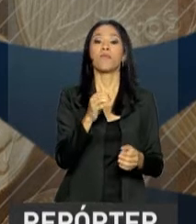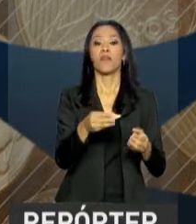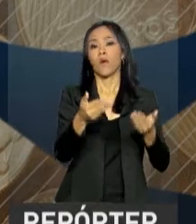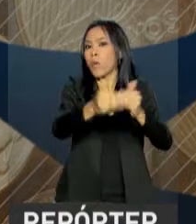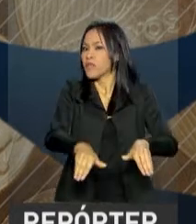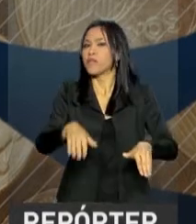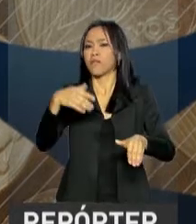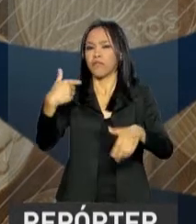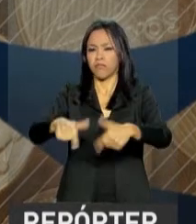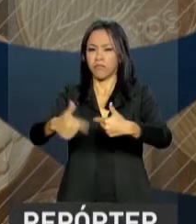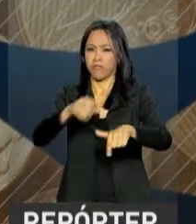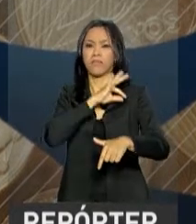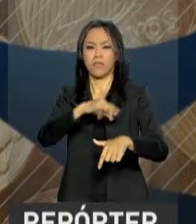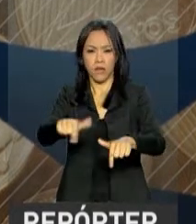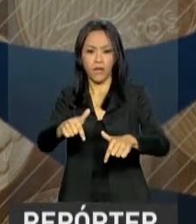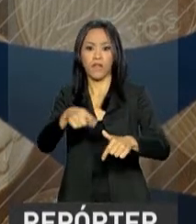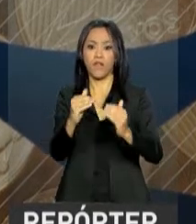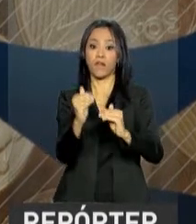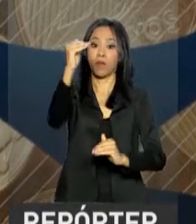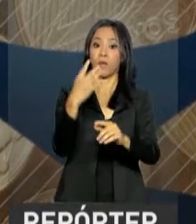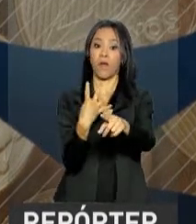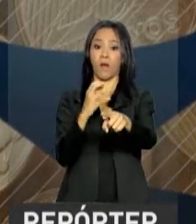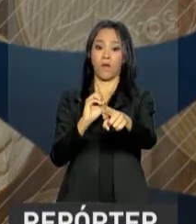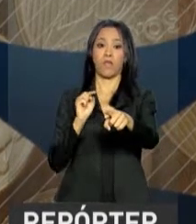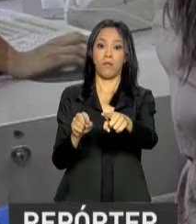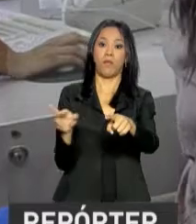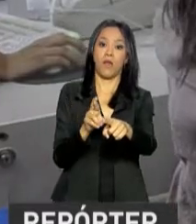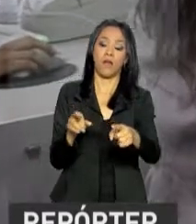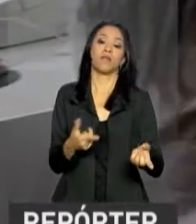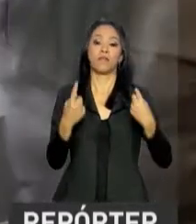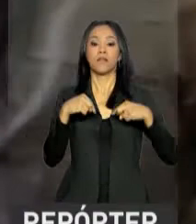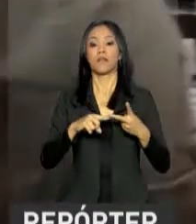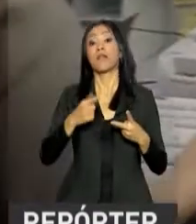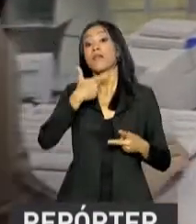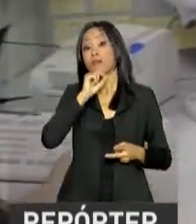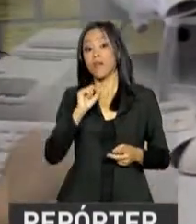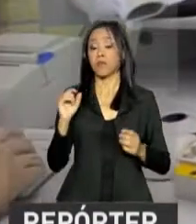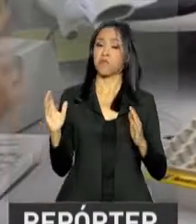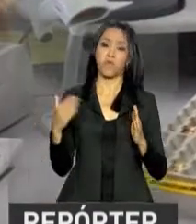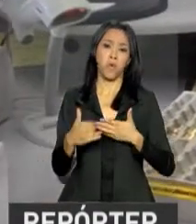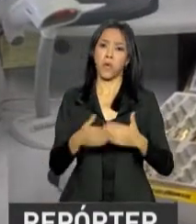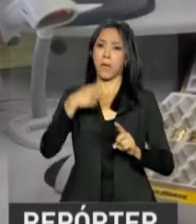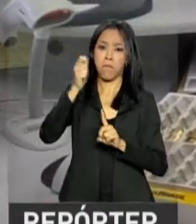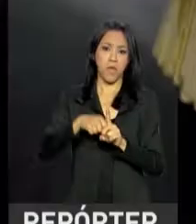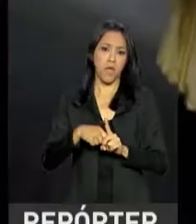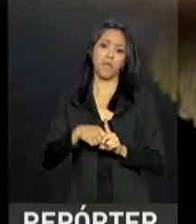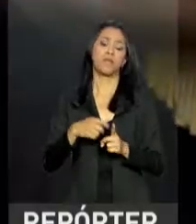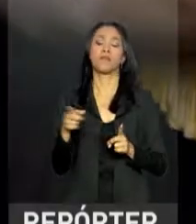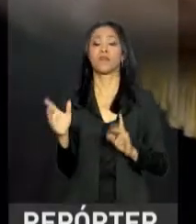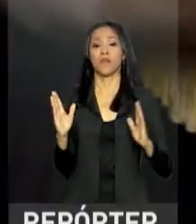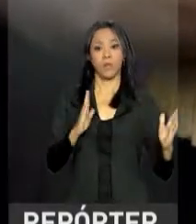superior a 40 mil reais além disso quem obteve em qualquer mês de 2007 o ganho de capital